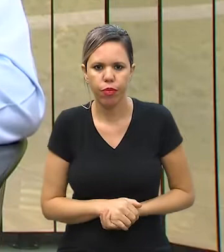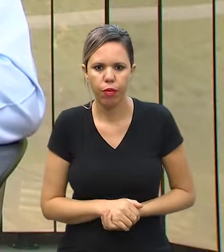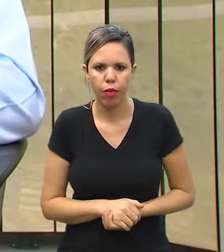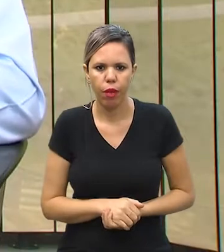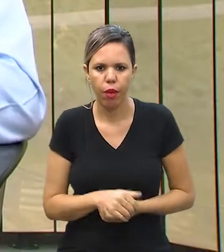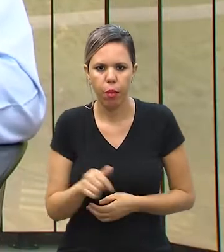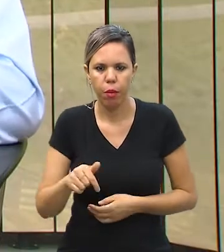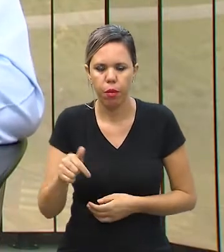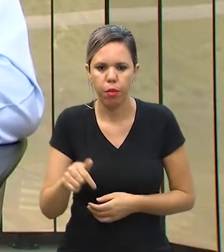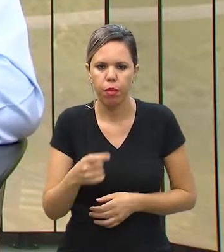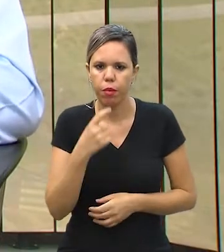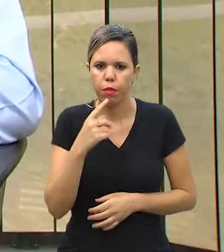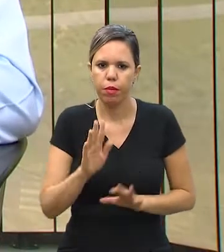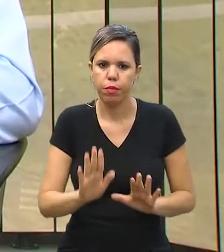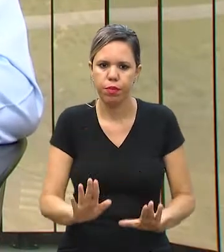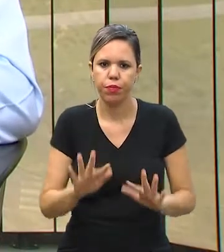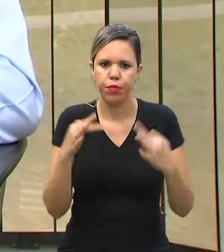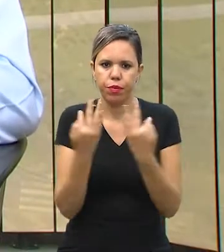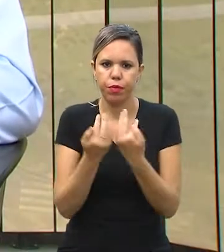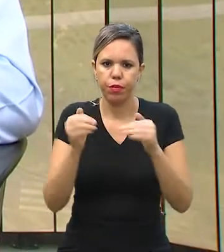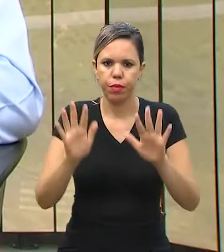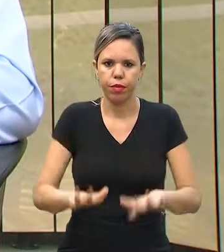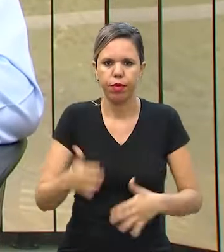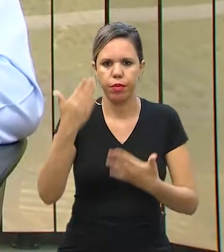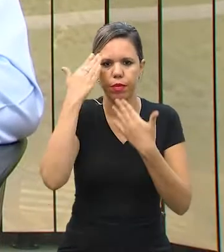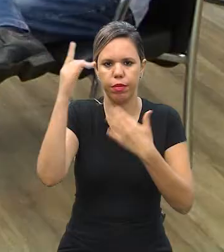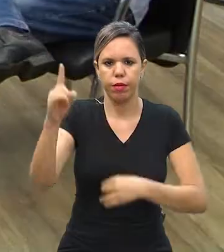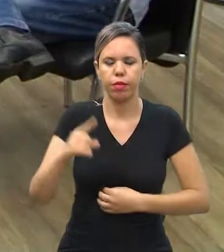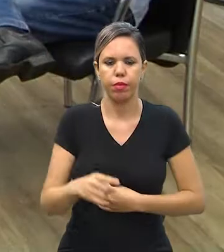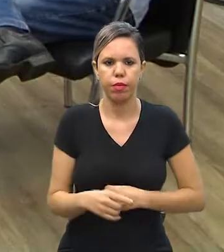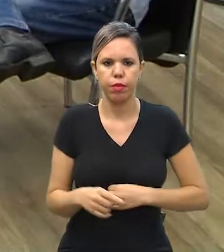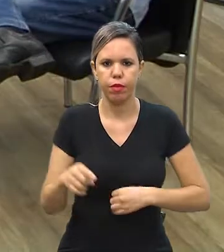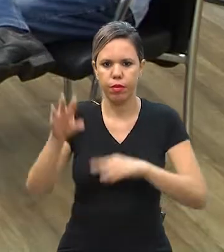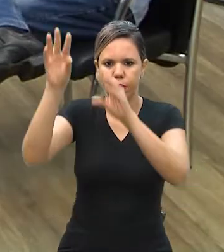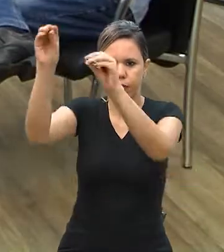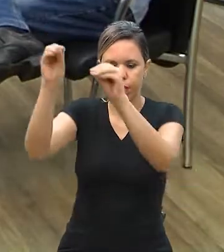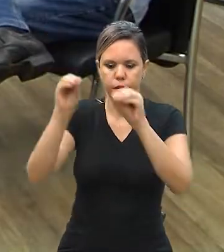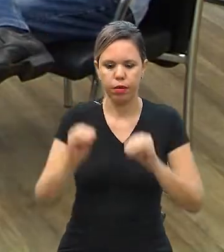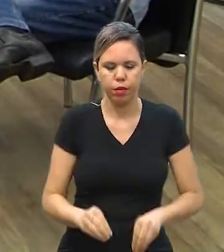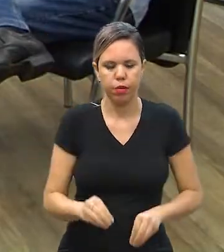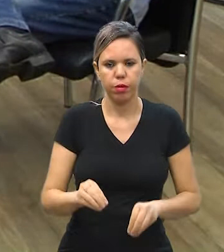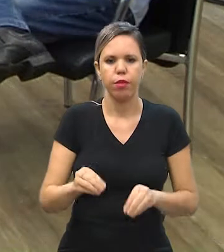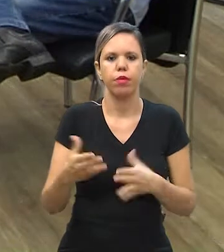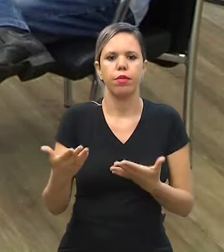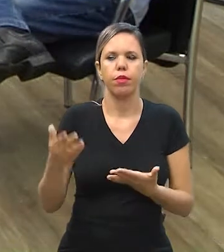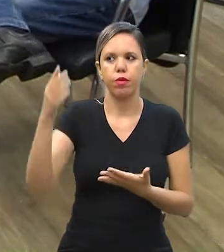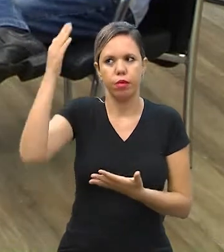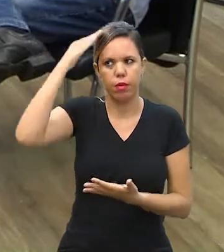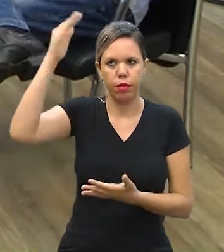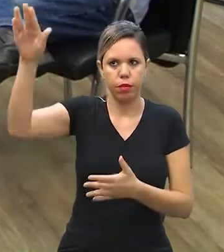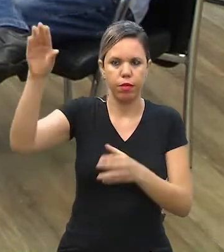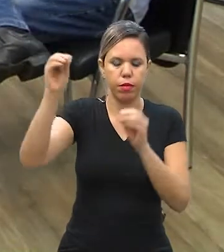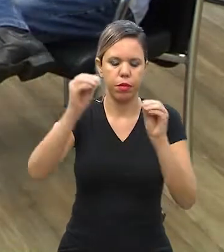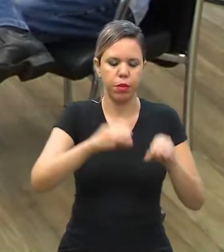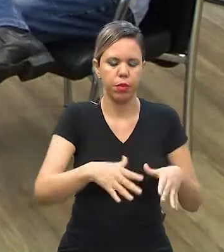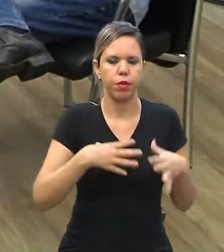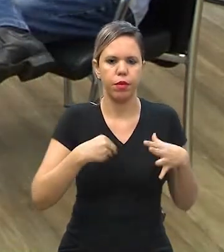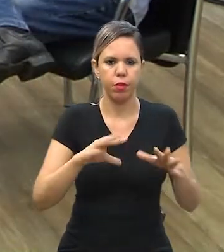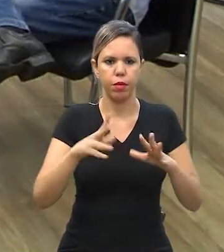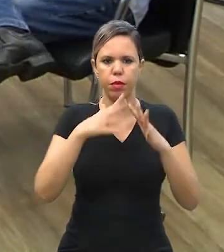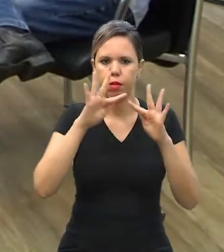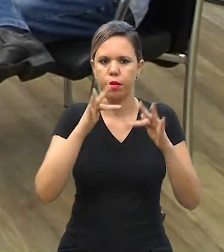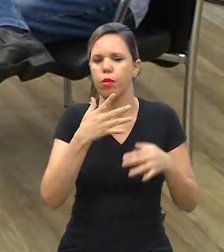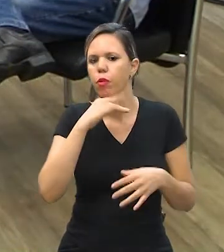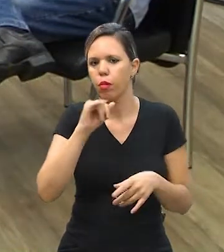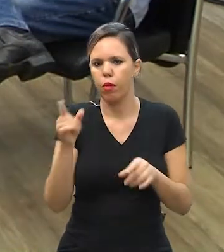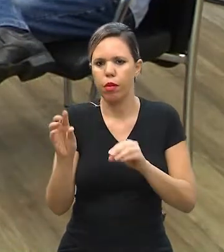ela aqui, mas família toda aqui, graças a Deus. Imigrou todo mundo no Paraná então, foi todos os filhos, seu pai, todo